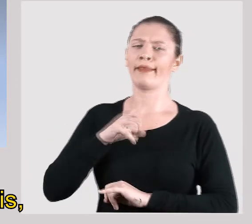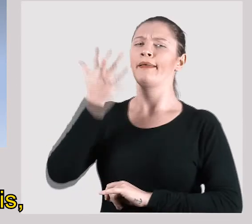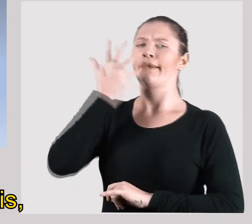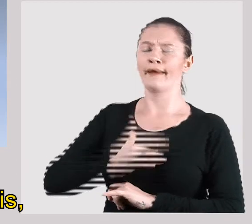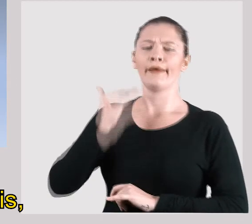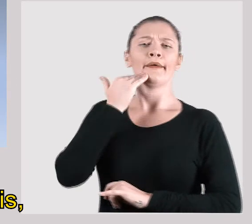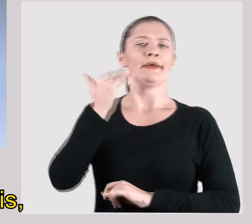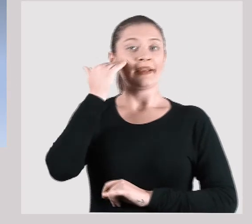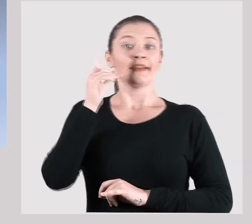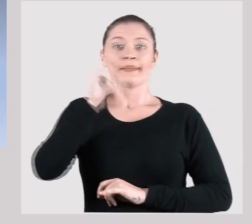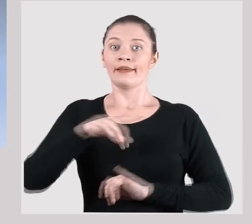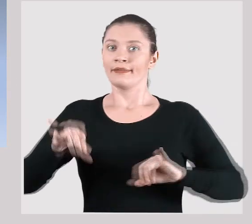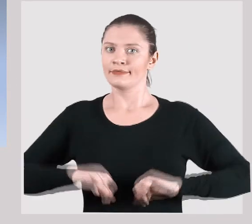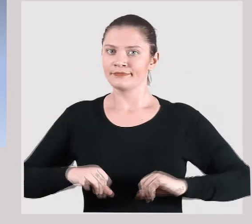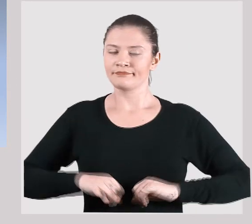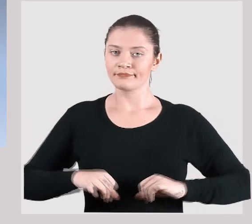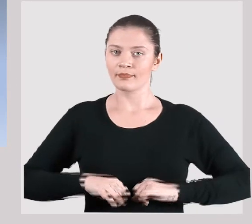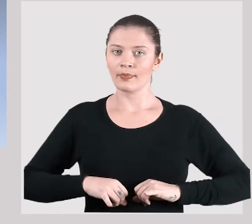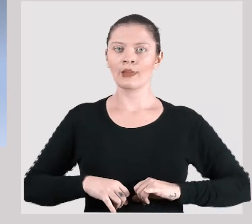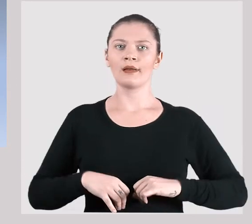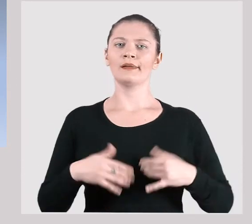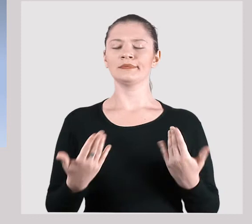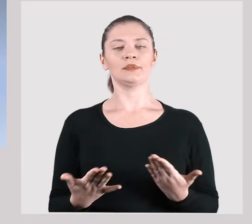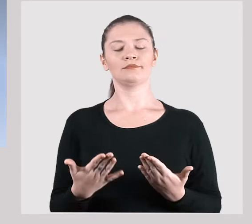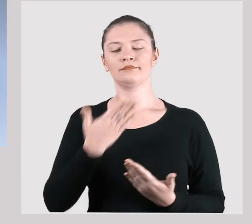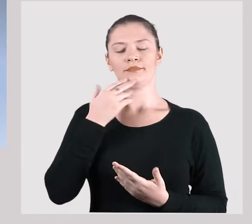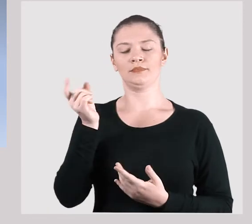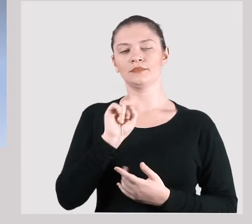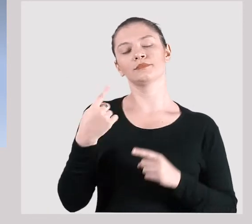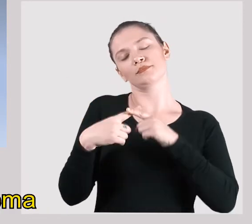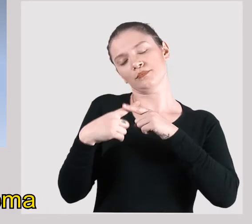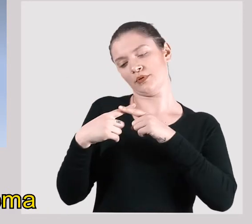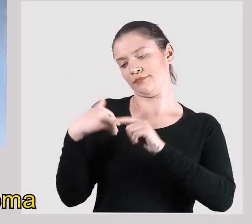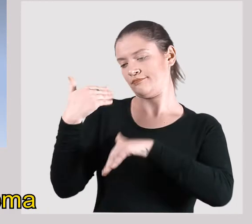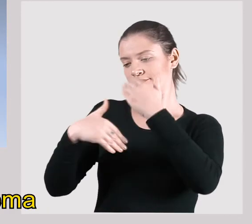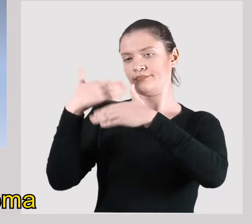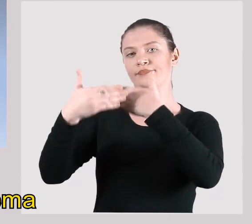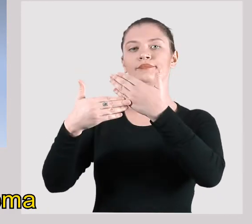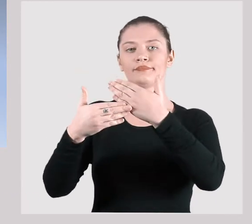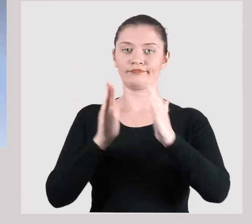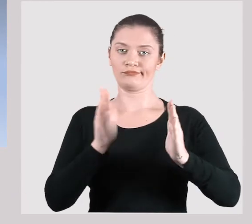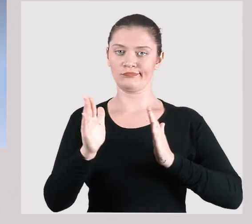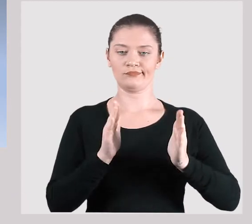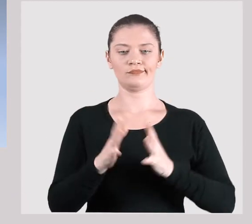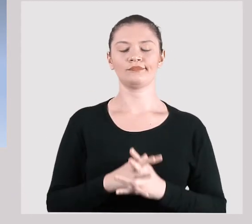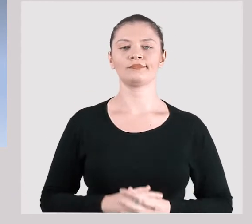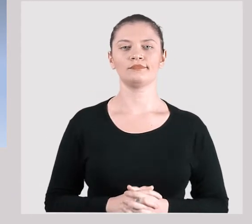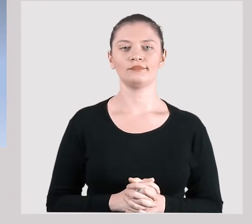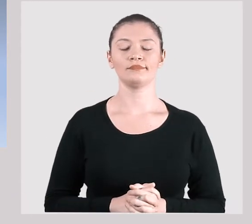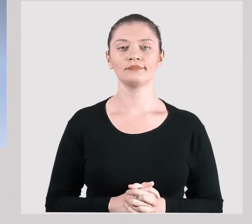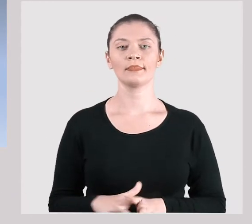vulneráveis, né? Então, porque estão numa fase, né, de desenvolvimento. Aqui a gente tem um outro problema que é da Lei